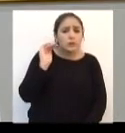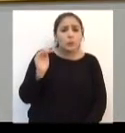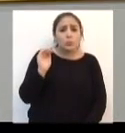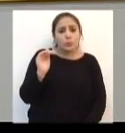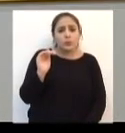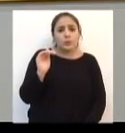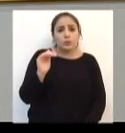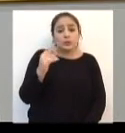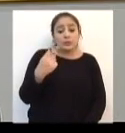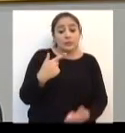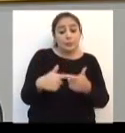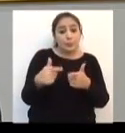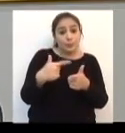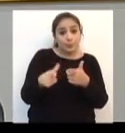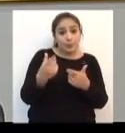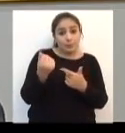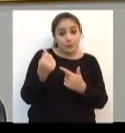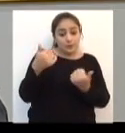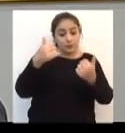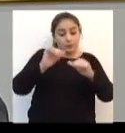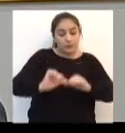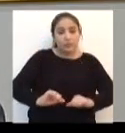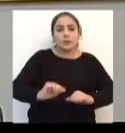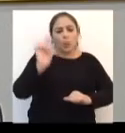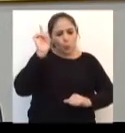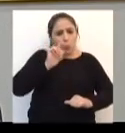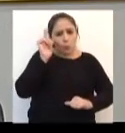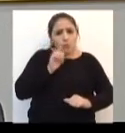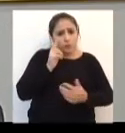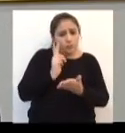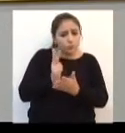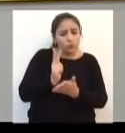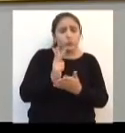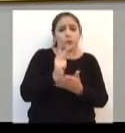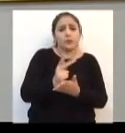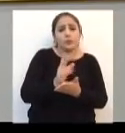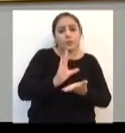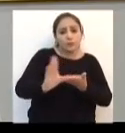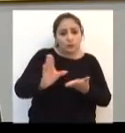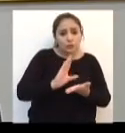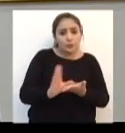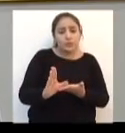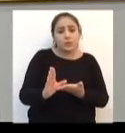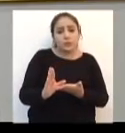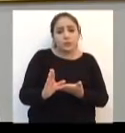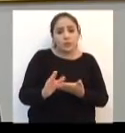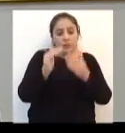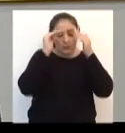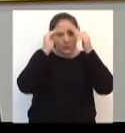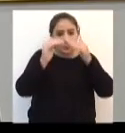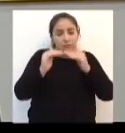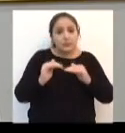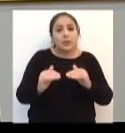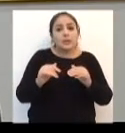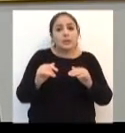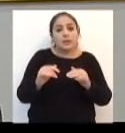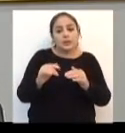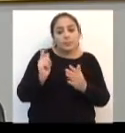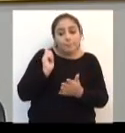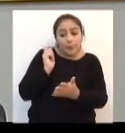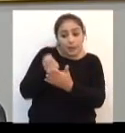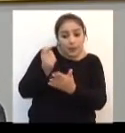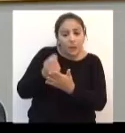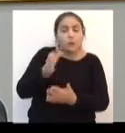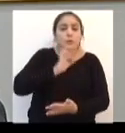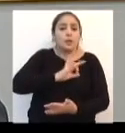esse processo de crise. Tem conseguido manter os seus investimentos e cumprir com os seus compromissos, tanto com o funcionalismo como nas